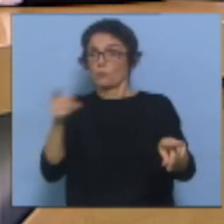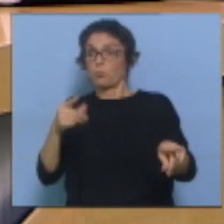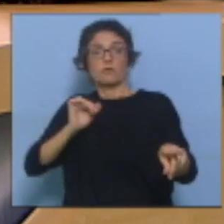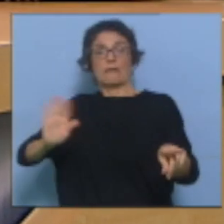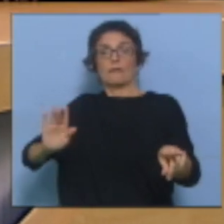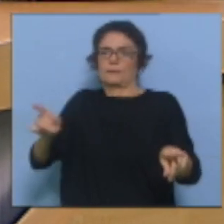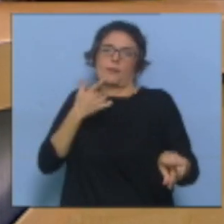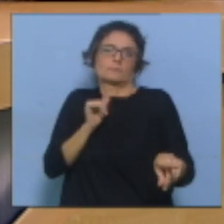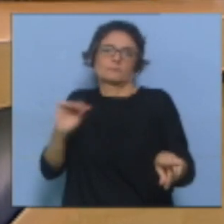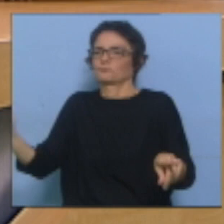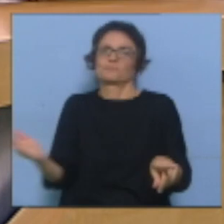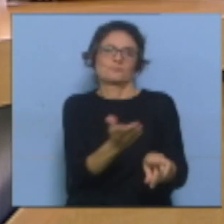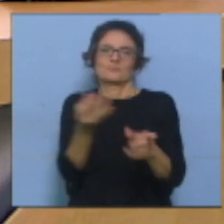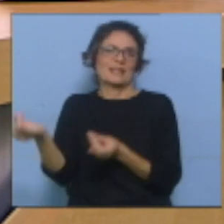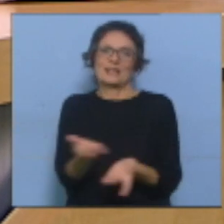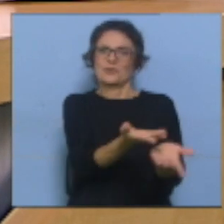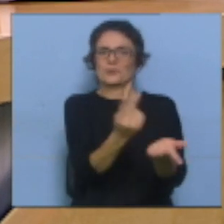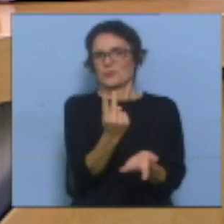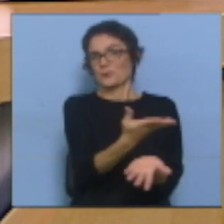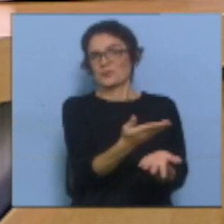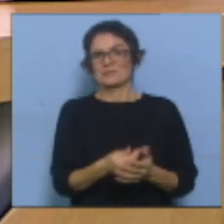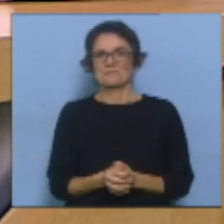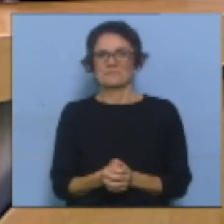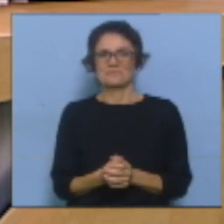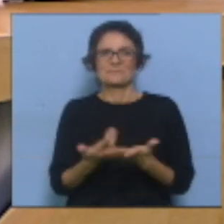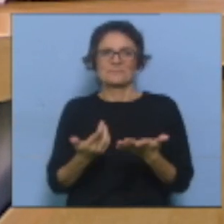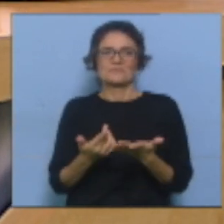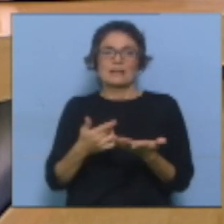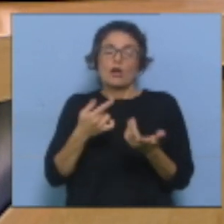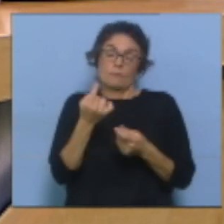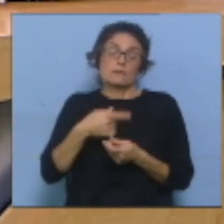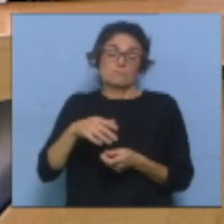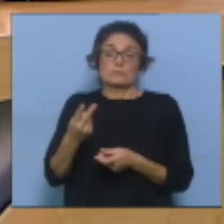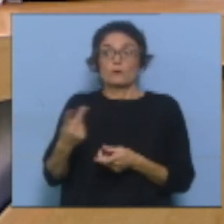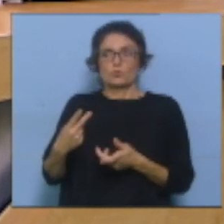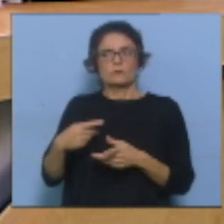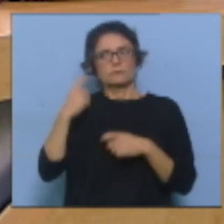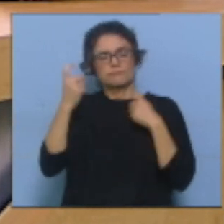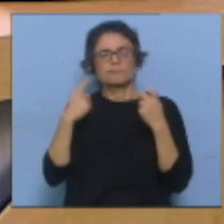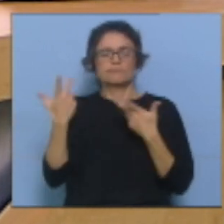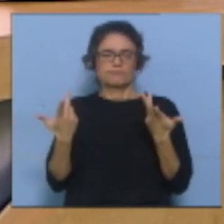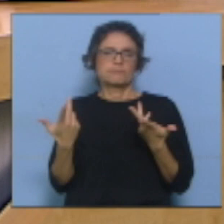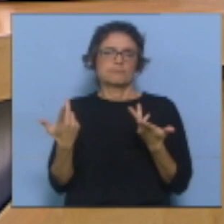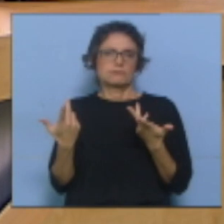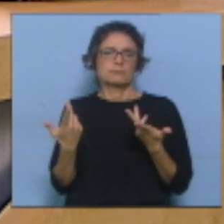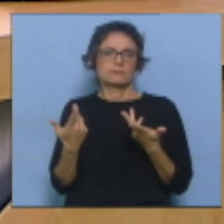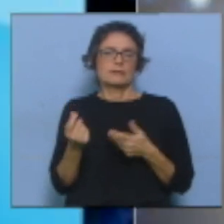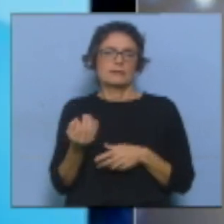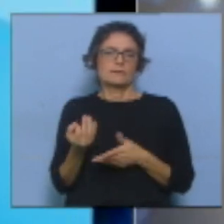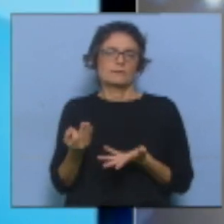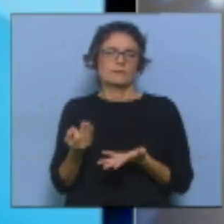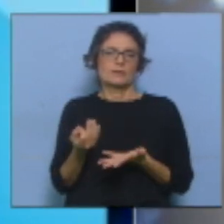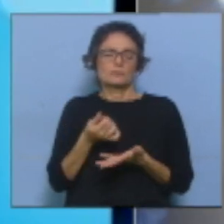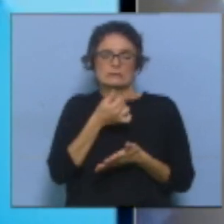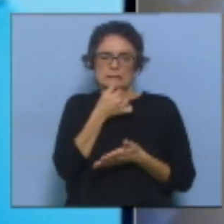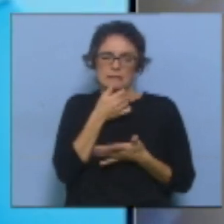de ir o Pedro, tens que me deixar ir a mim. Portanto, eu disse, pronto, isso é o que vamos pensar. E foi também uma decisão à mesma, também com Mas